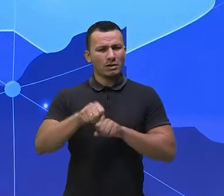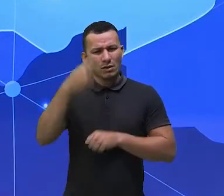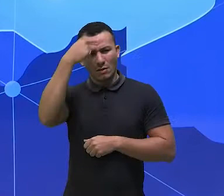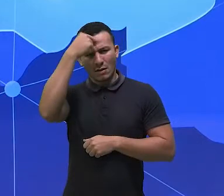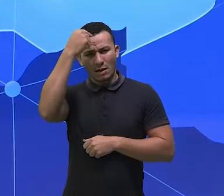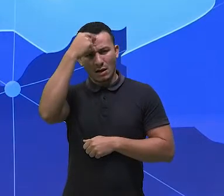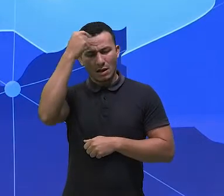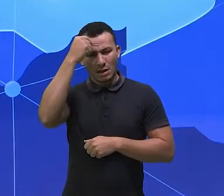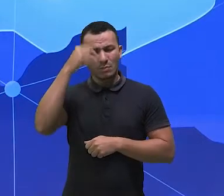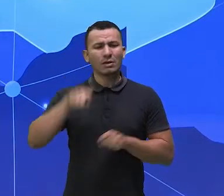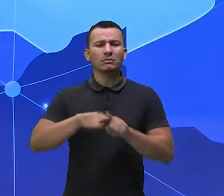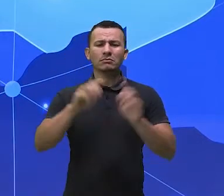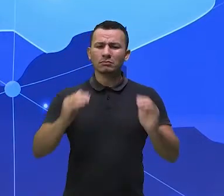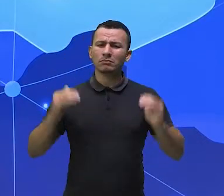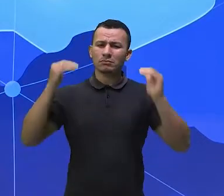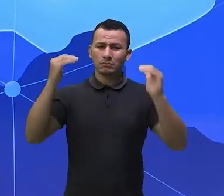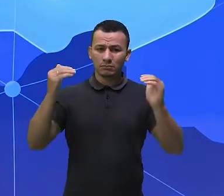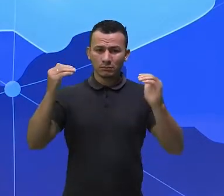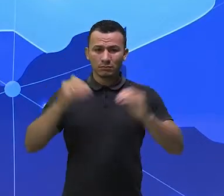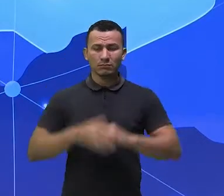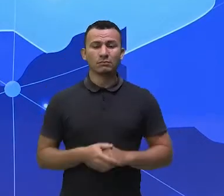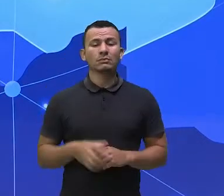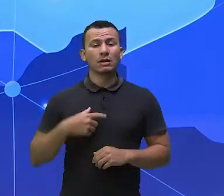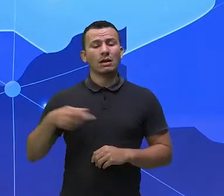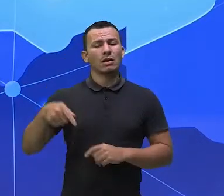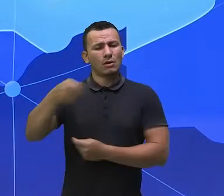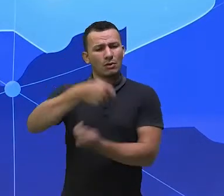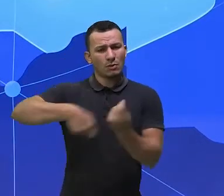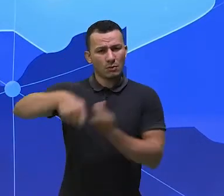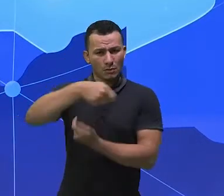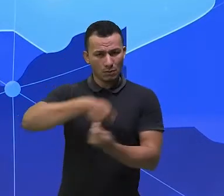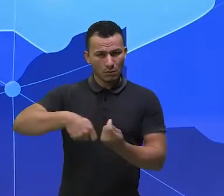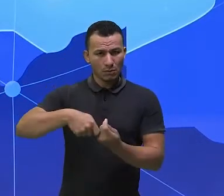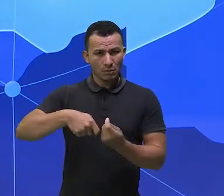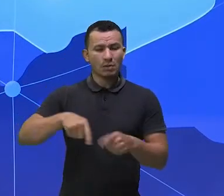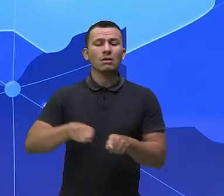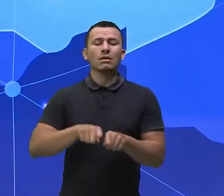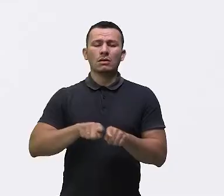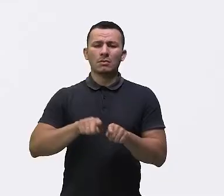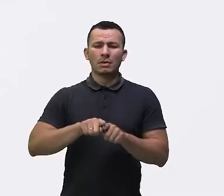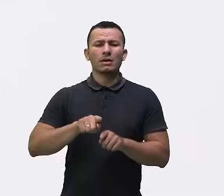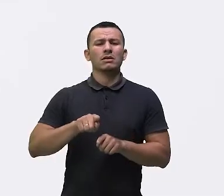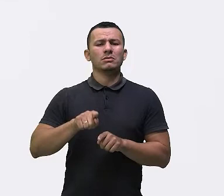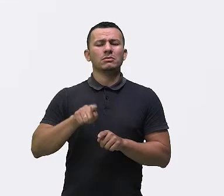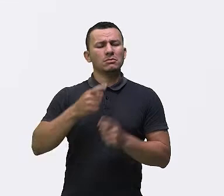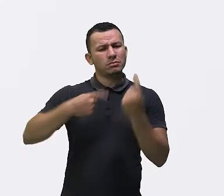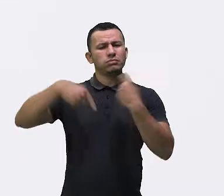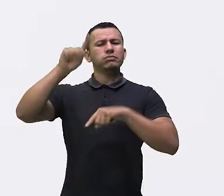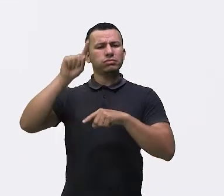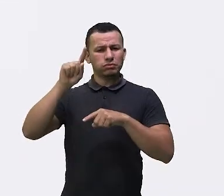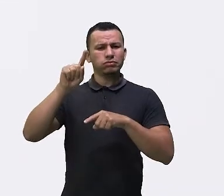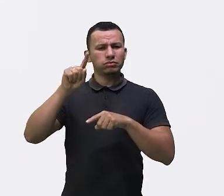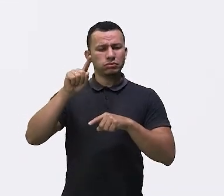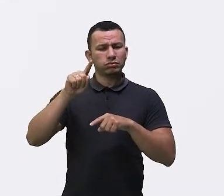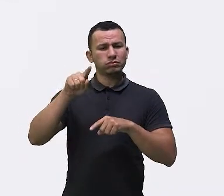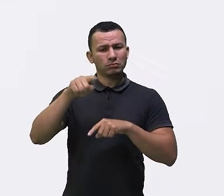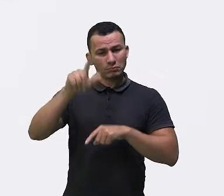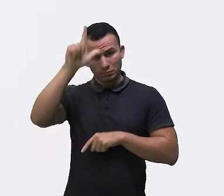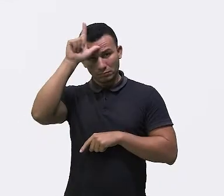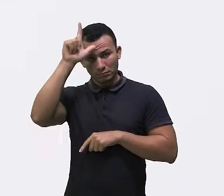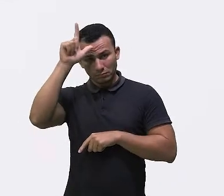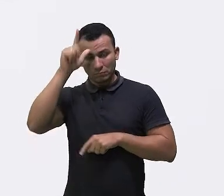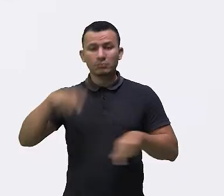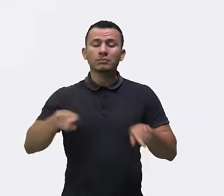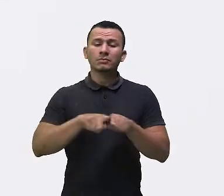muito consistente. Marx foi um economista, liberal, revolucionário alemão e um